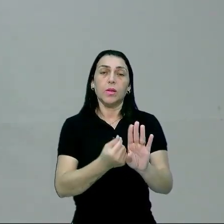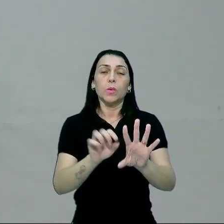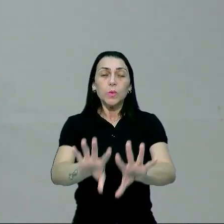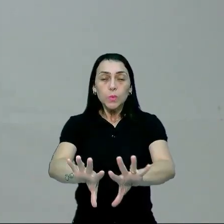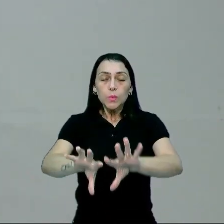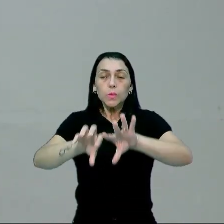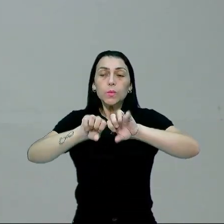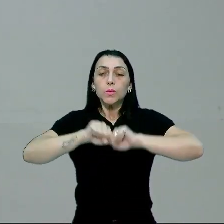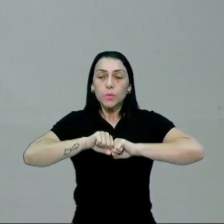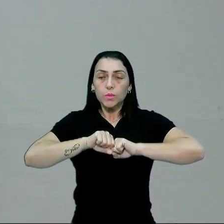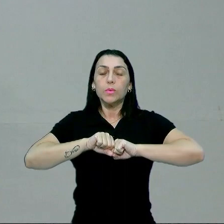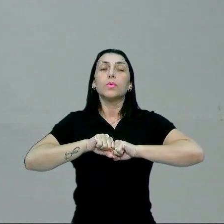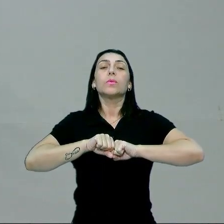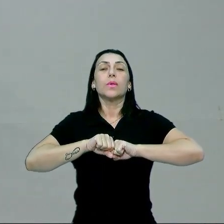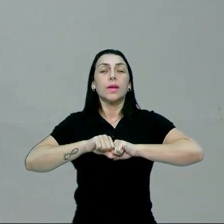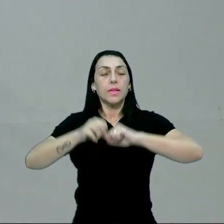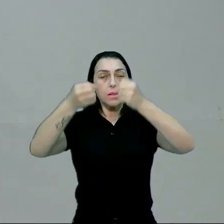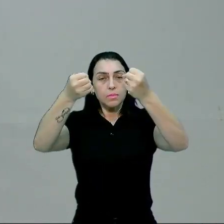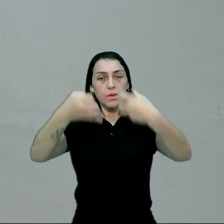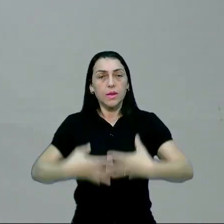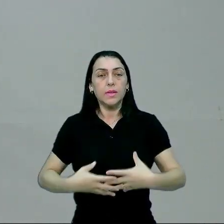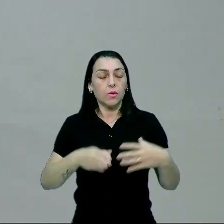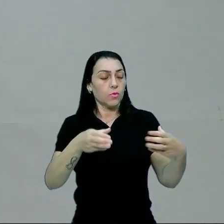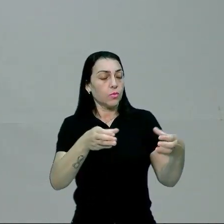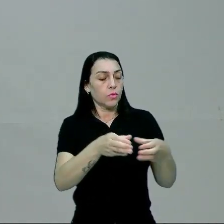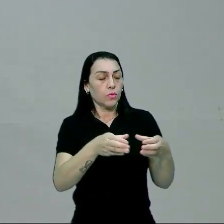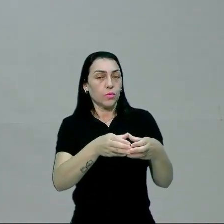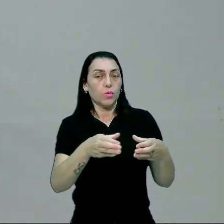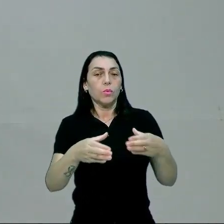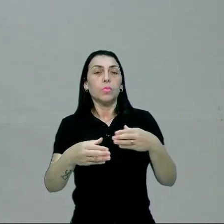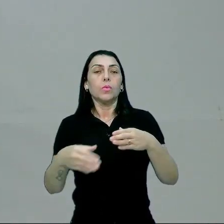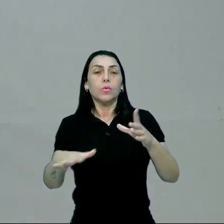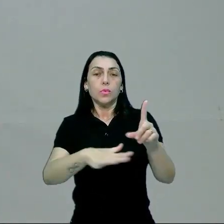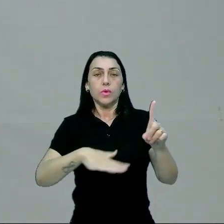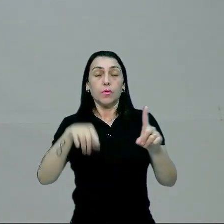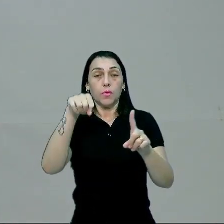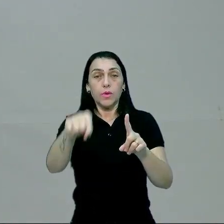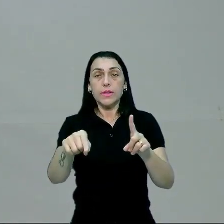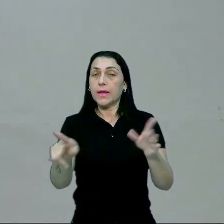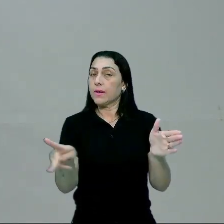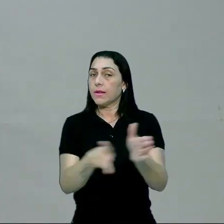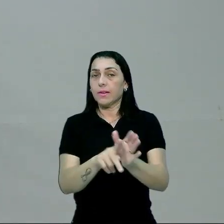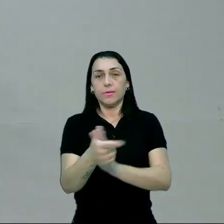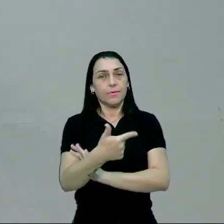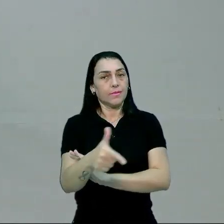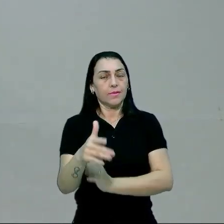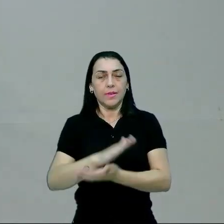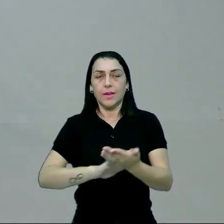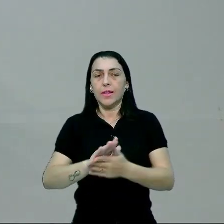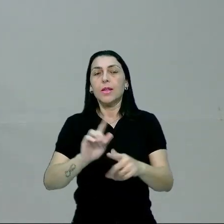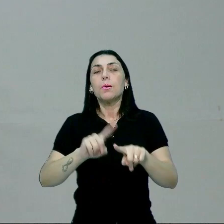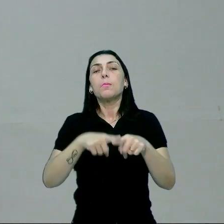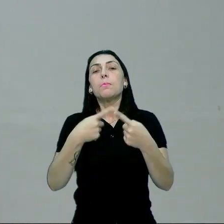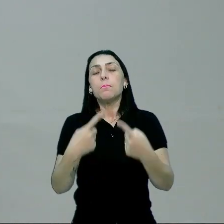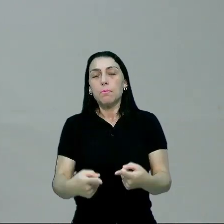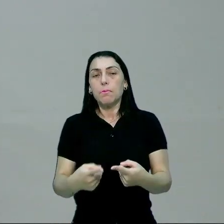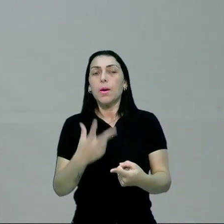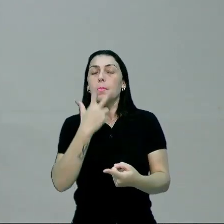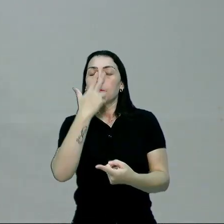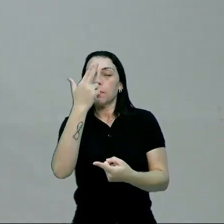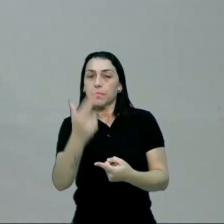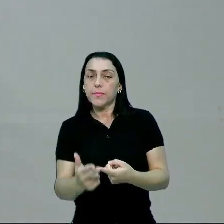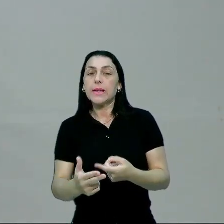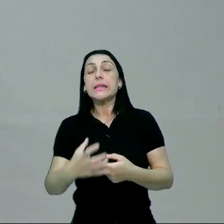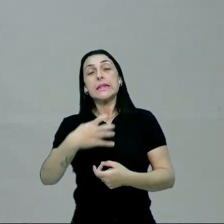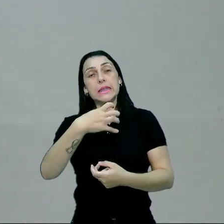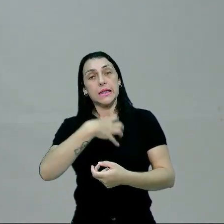absorver justamente esse discurso de uma classe social a qual você não pertence, mas como se você, digamos assim,